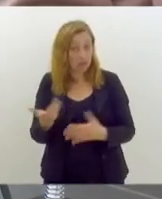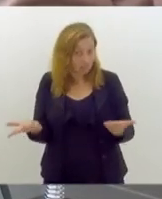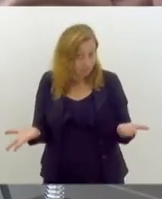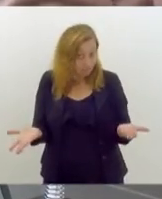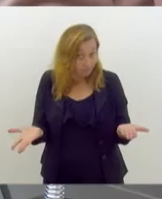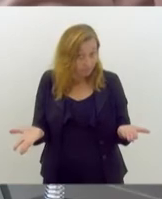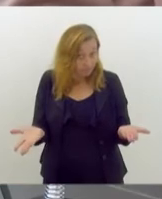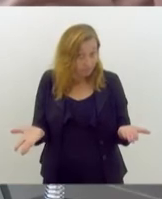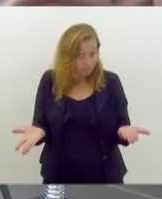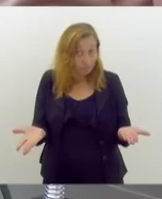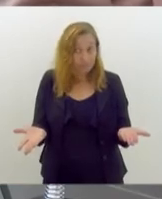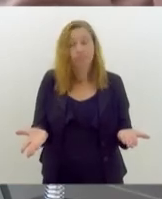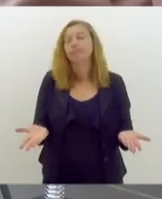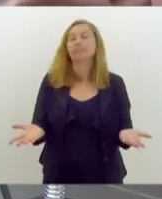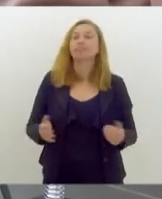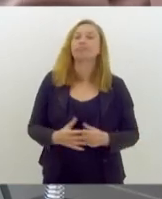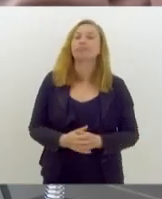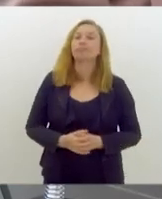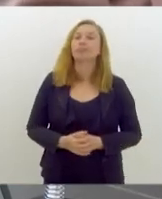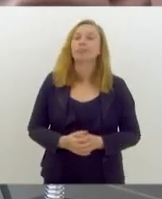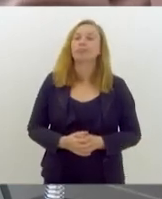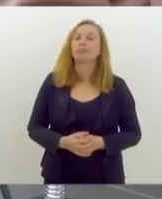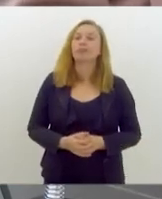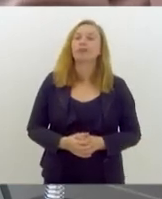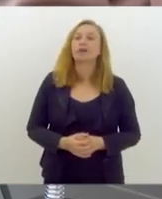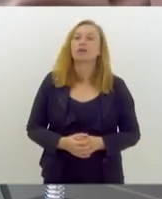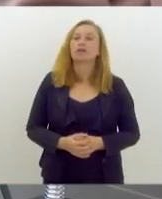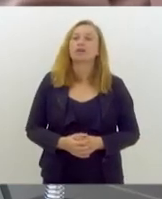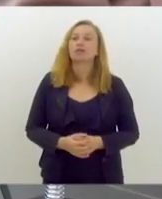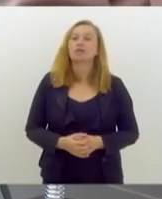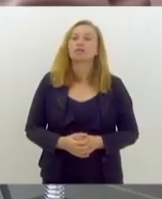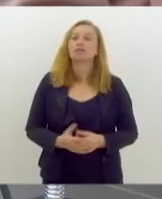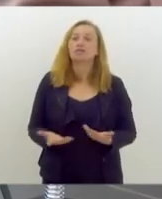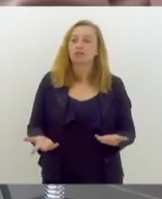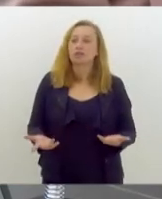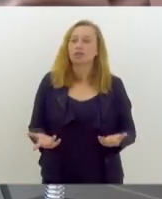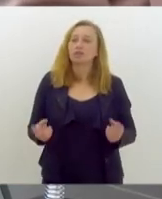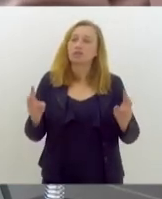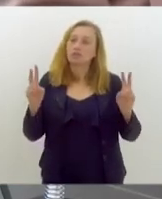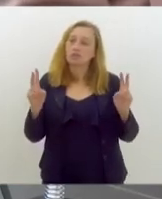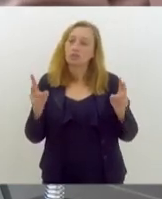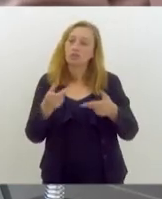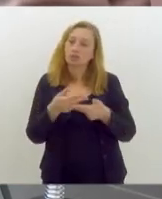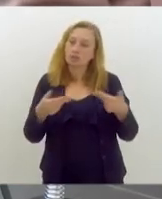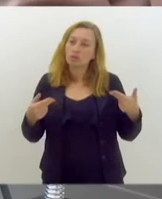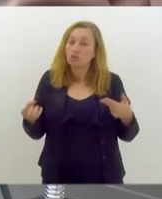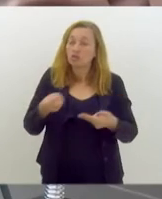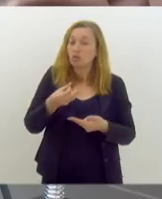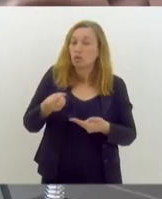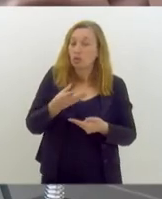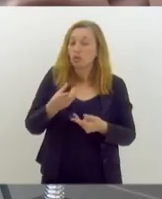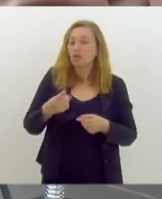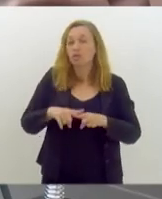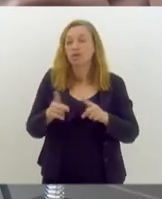um vovó viu a uva são aspecto novo que a gente tem que traduzir que mais que aconteceu do